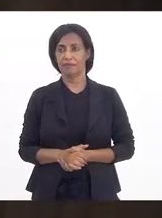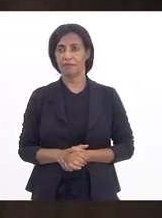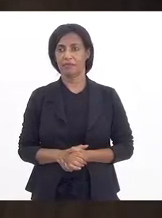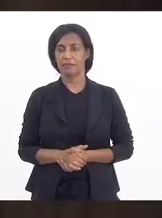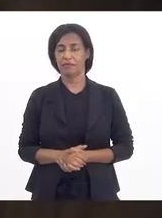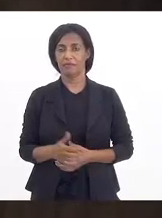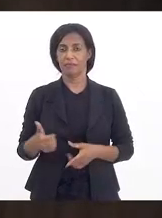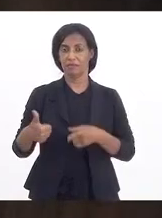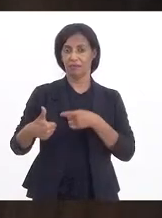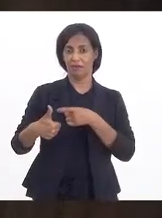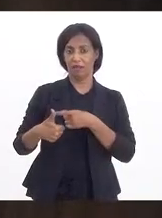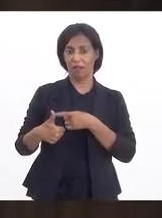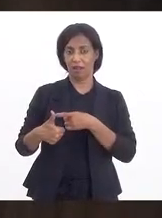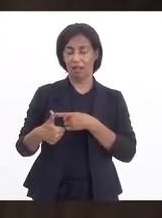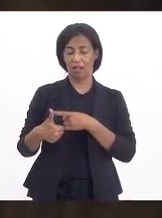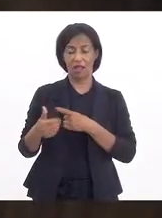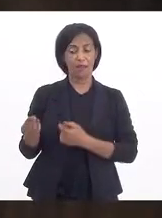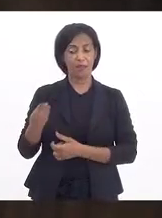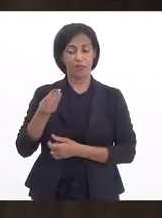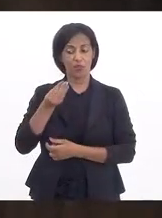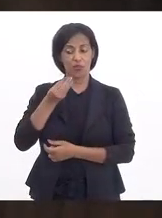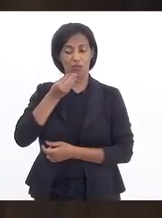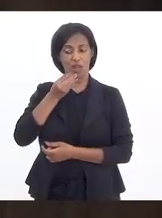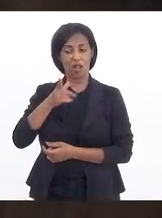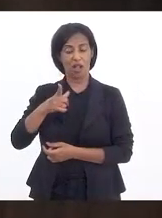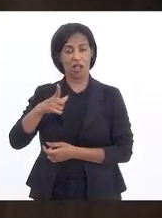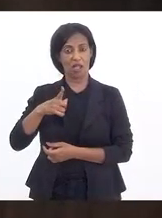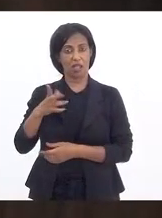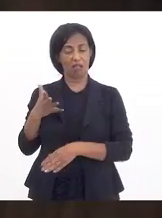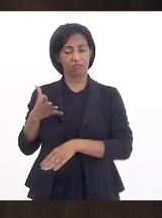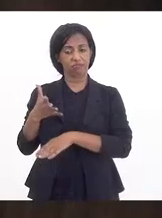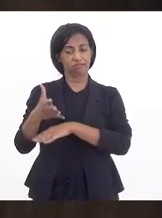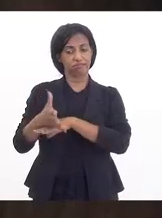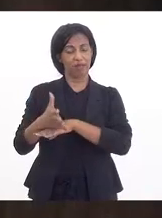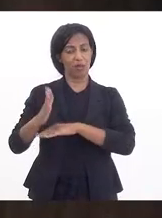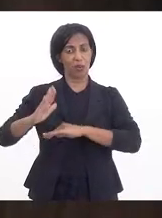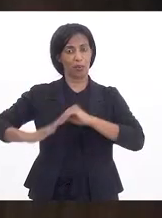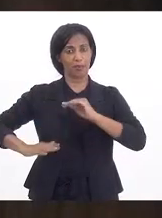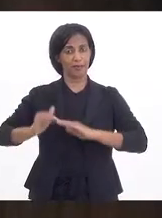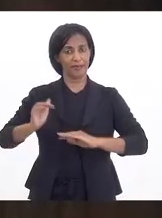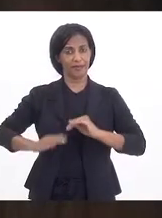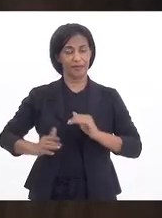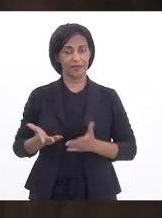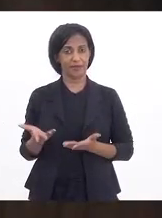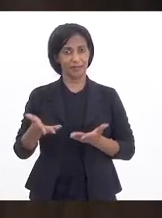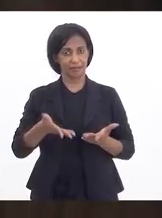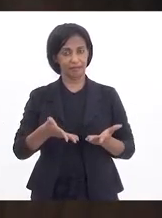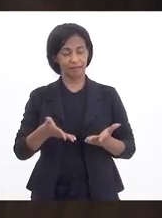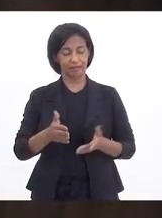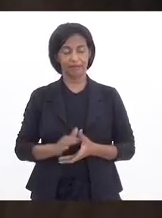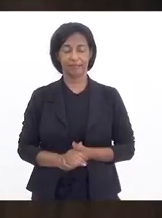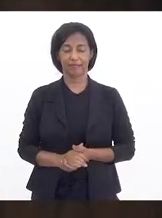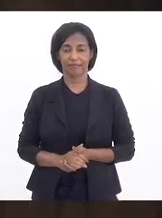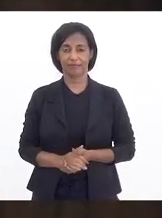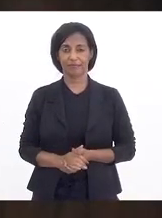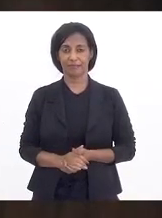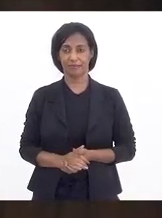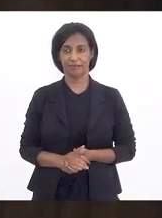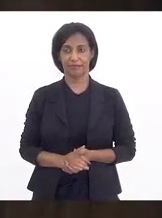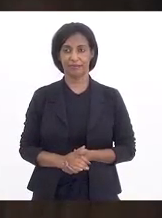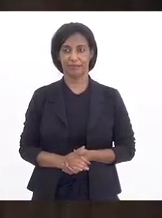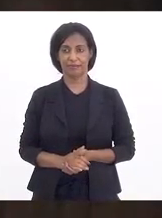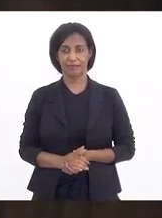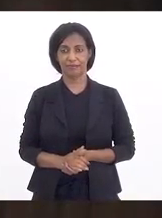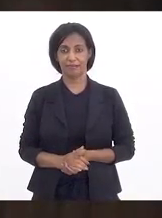não é possível haver invasão de competência essa é uma questão eminentemente